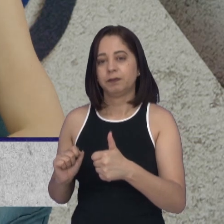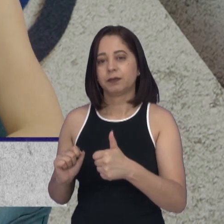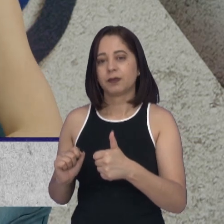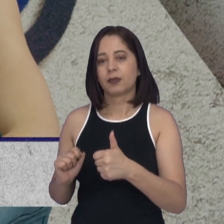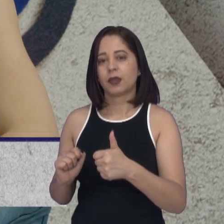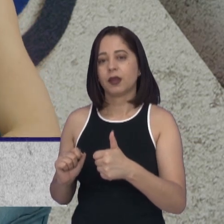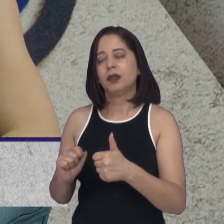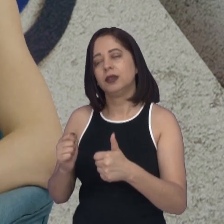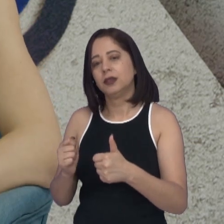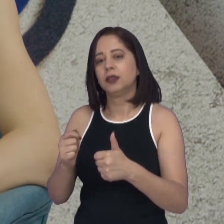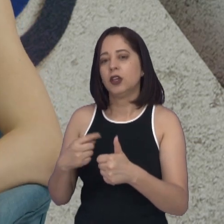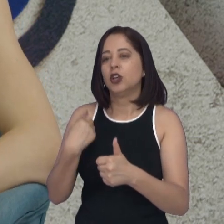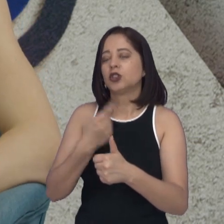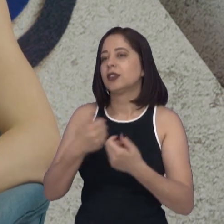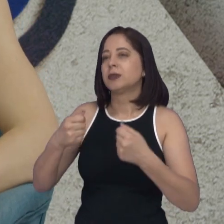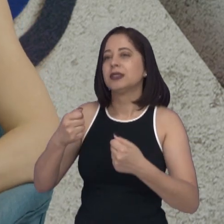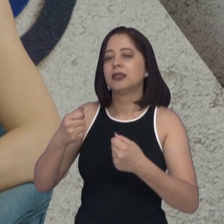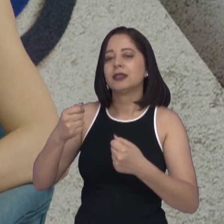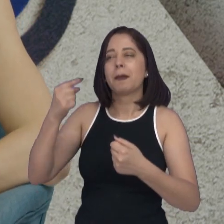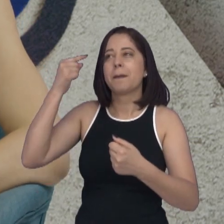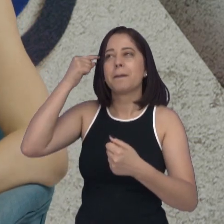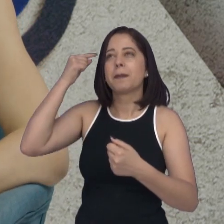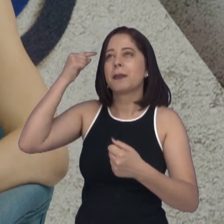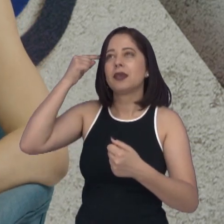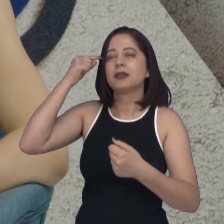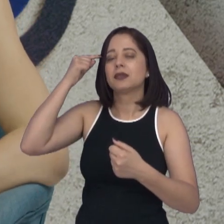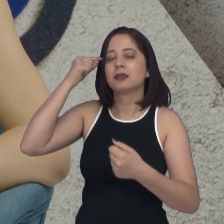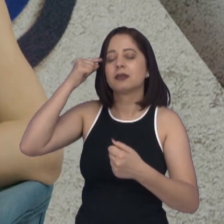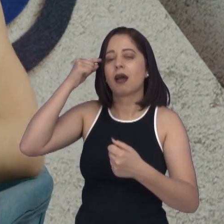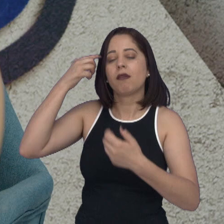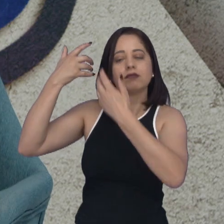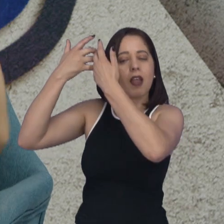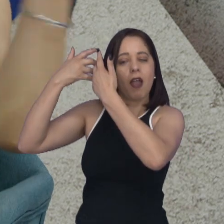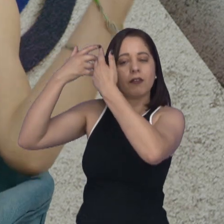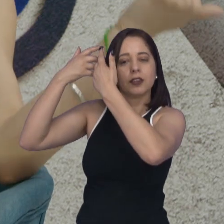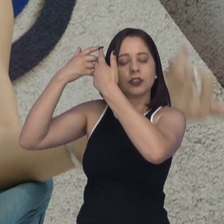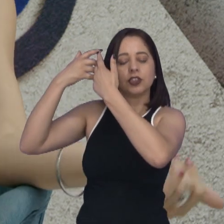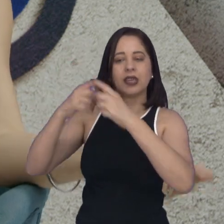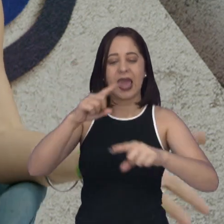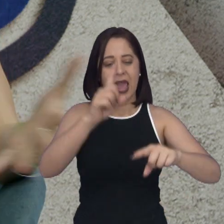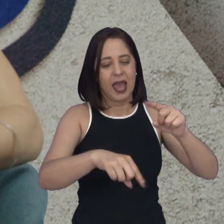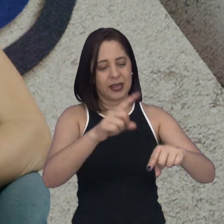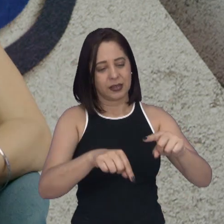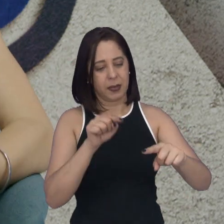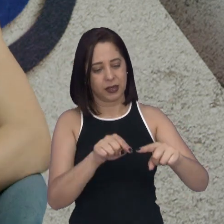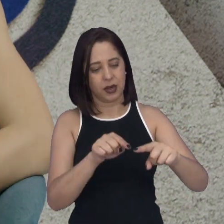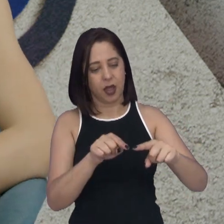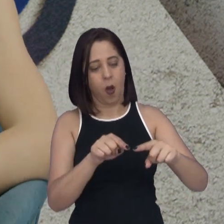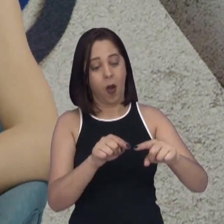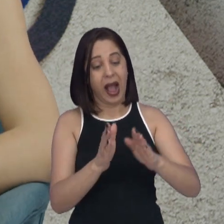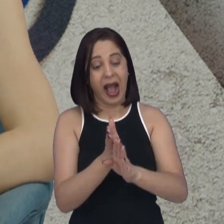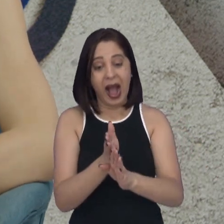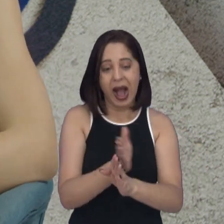E para a gente ter esse olhar integral, a gente tem que entender que aquele produto, ele teve todo um percurso antes de chegar ali nas nossas